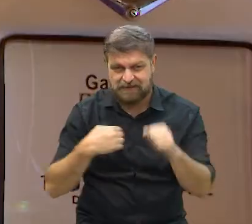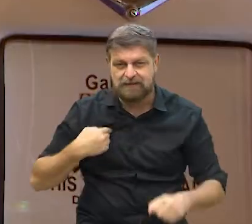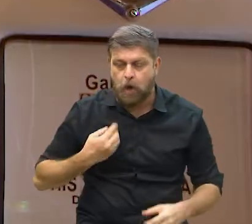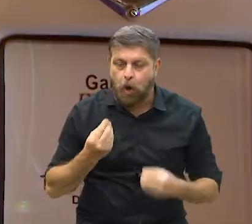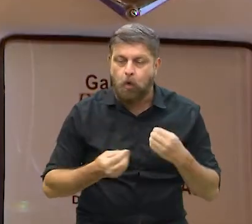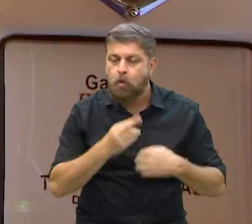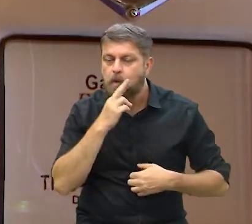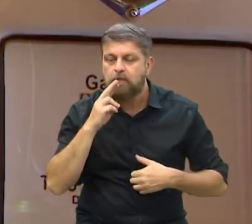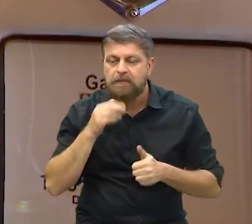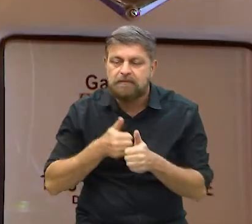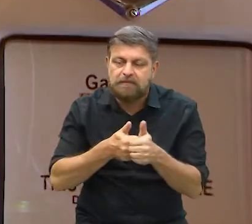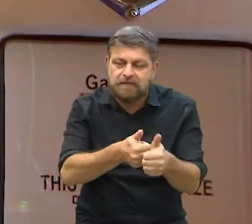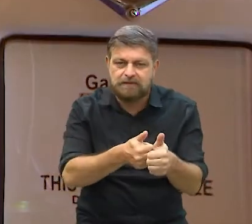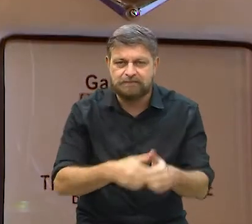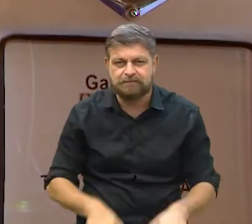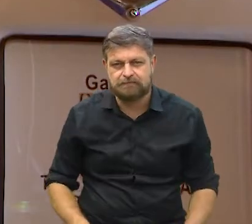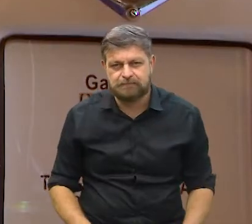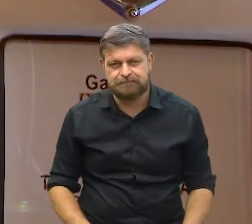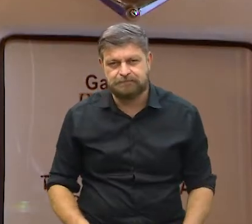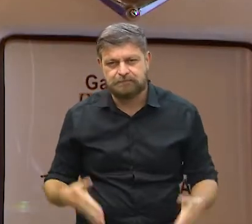restaurante? Bom, pessoal,